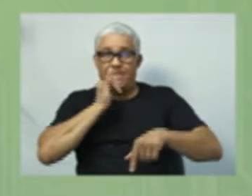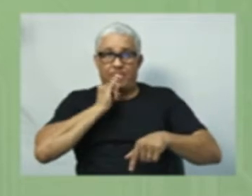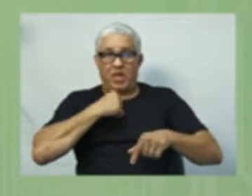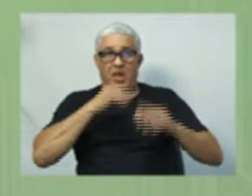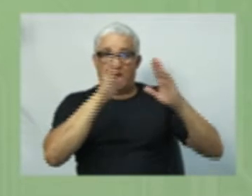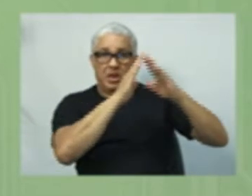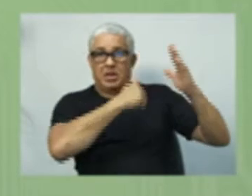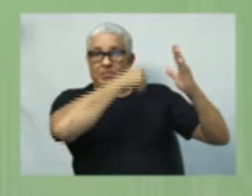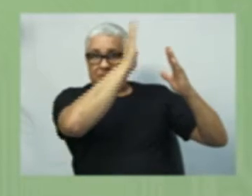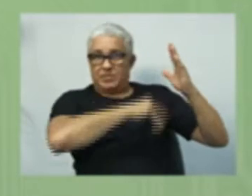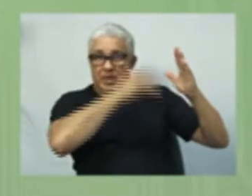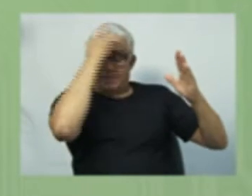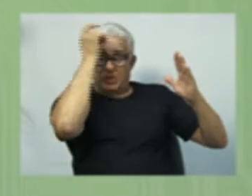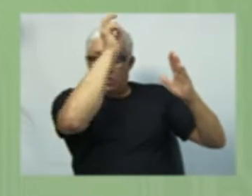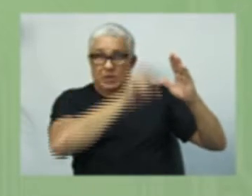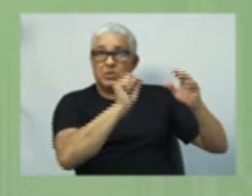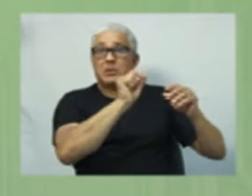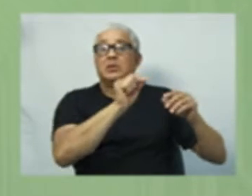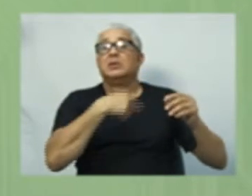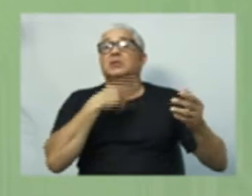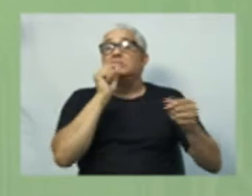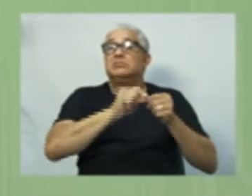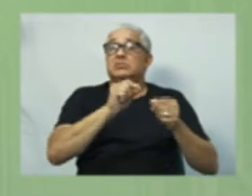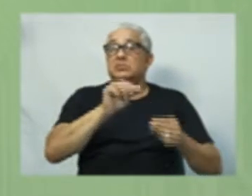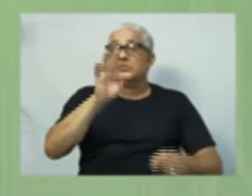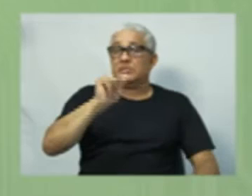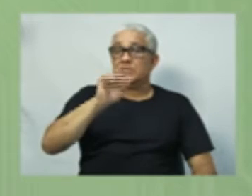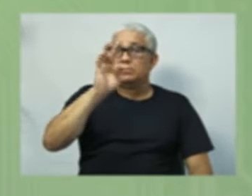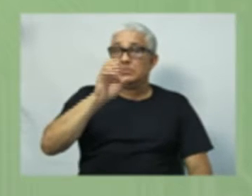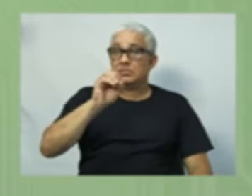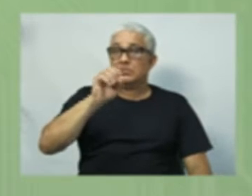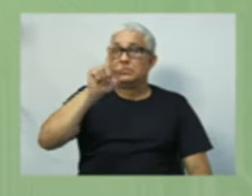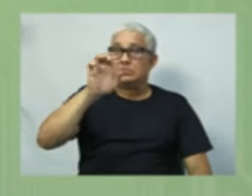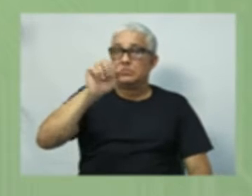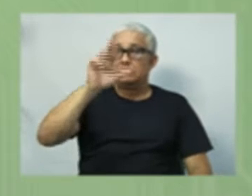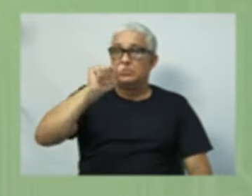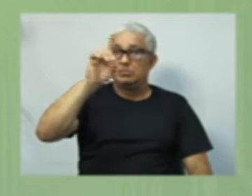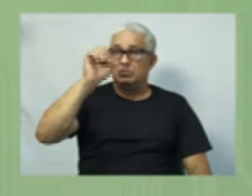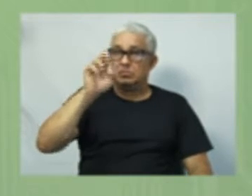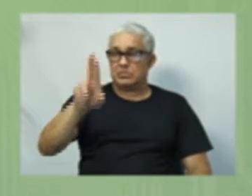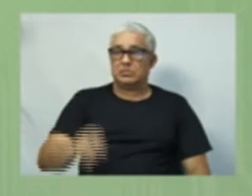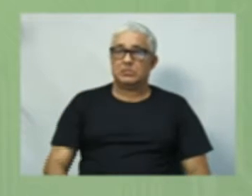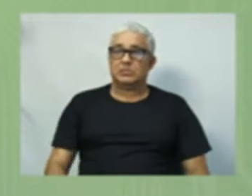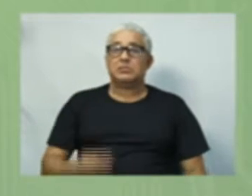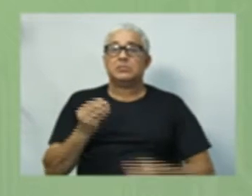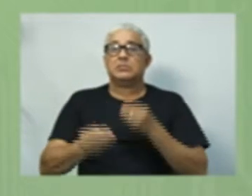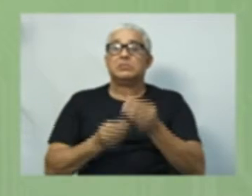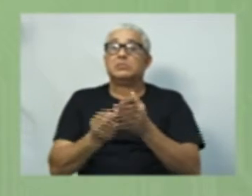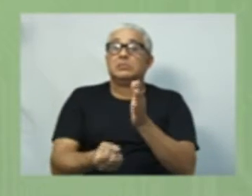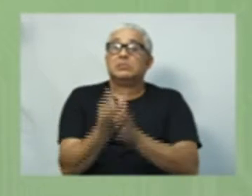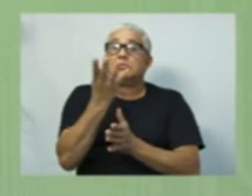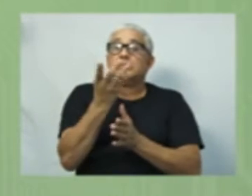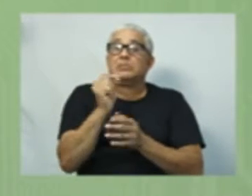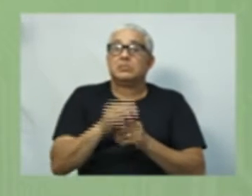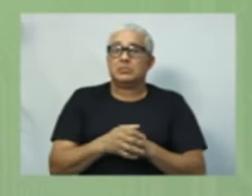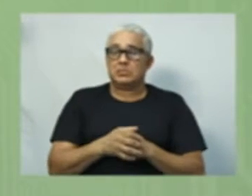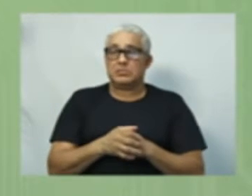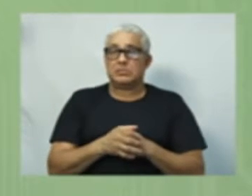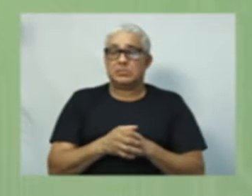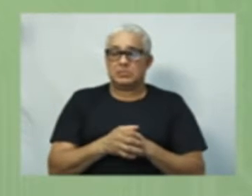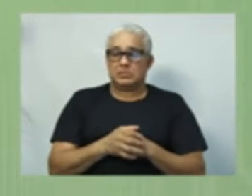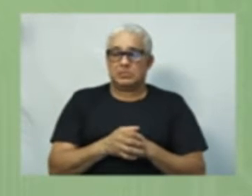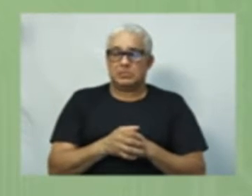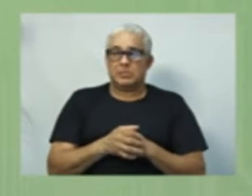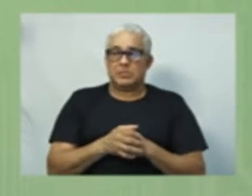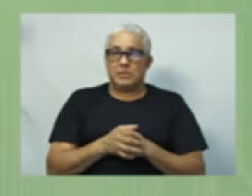eu fiz o quê? Gerei um fato gerador. E esse fato gerador é qual? Vai gerar o quê? Vai gerar a